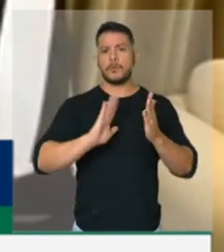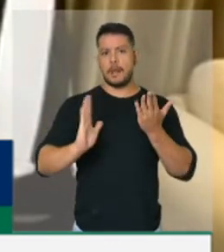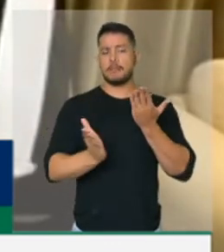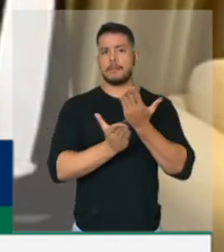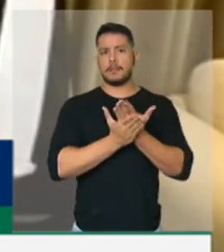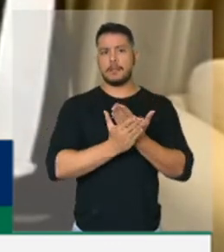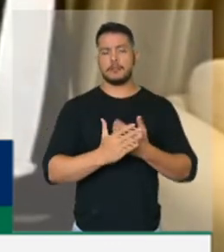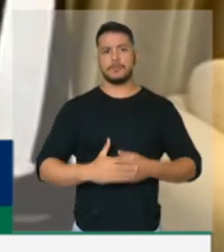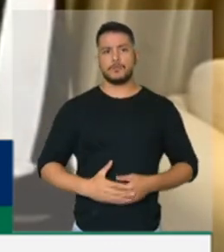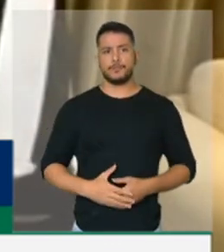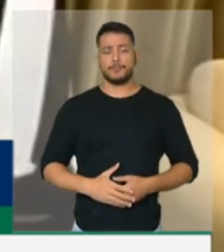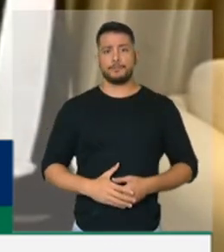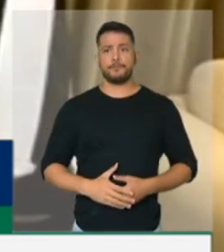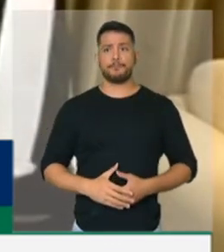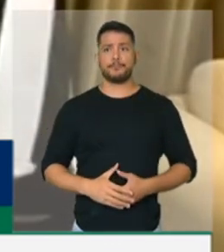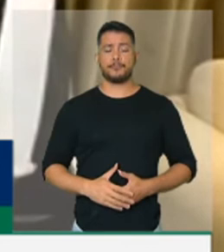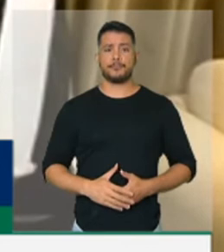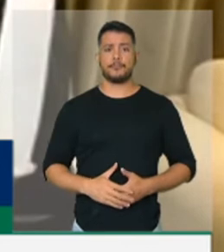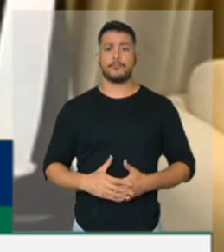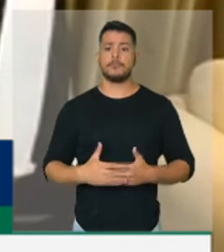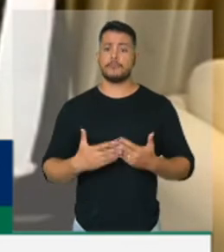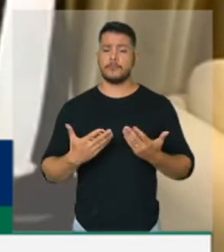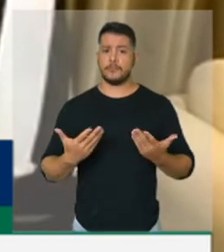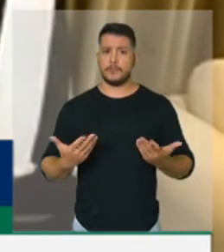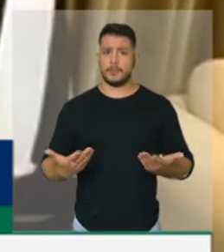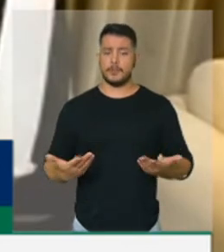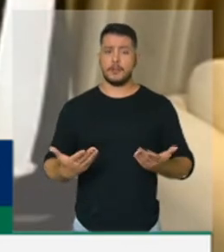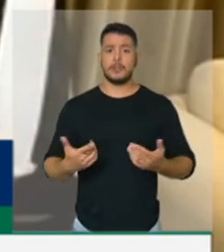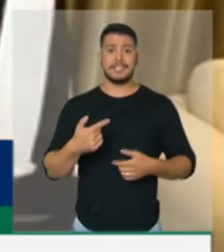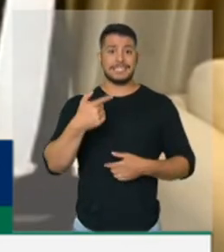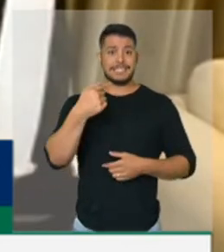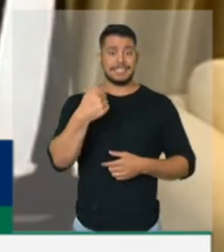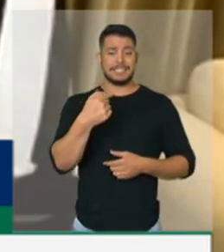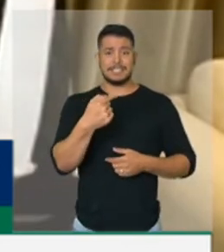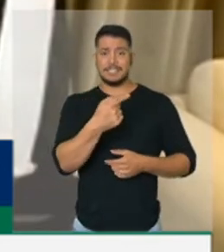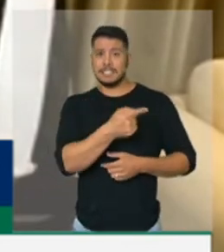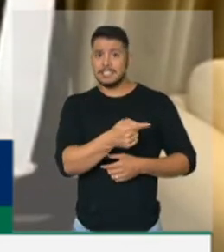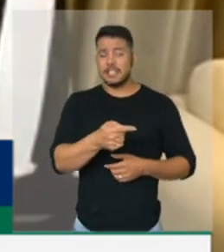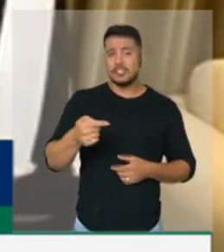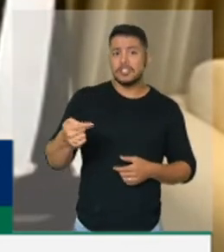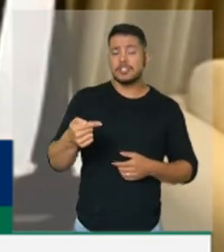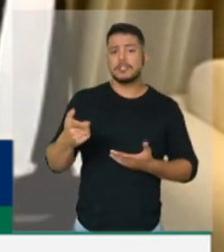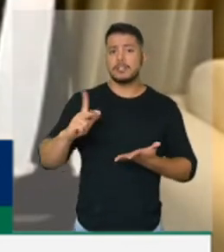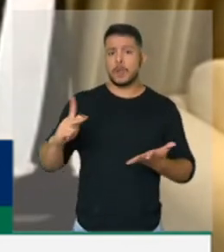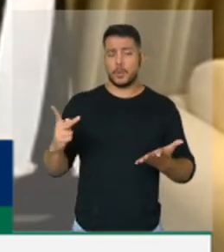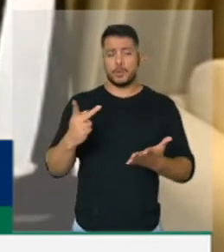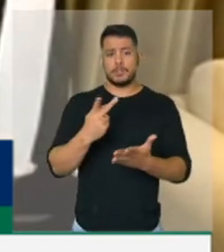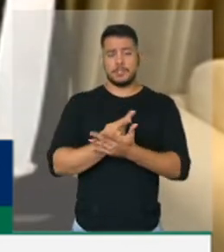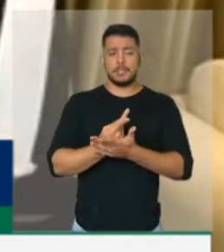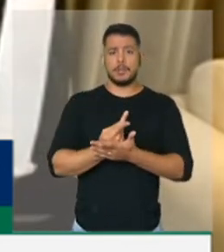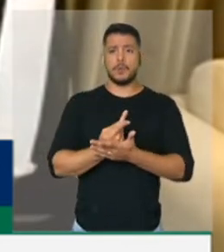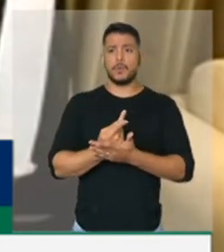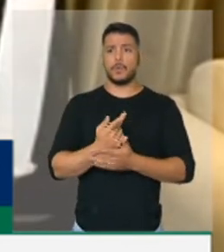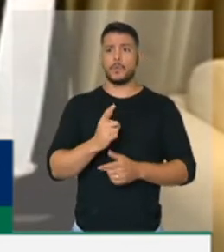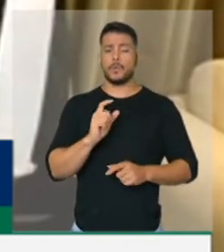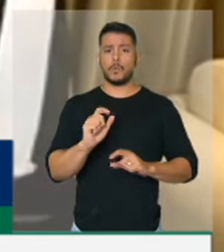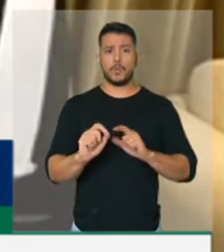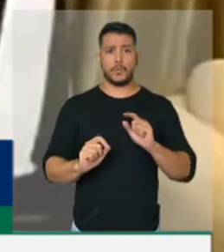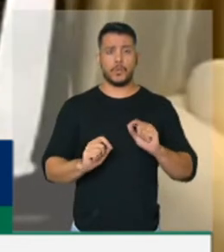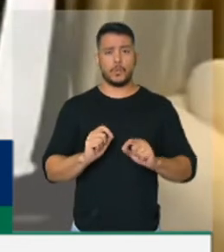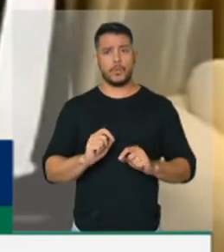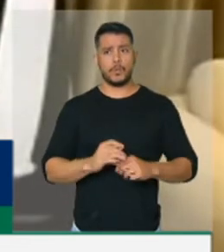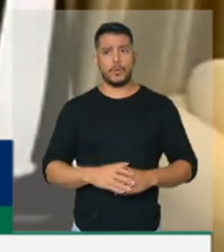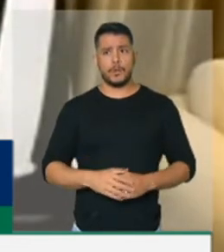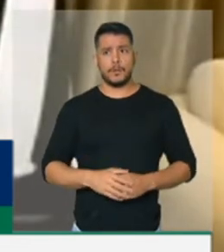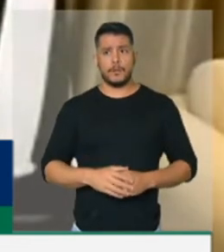SGM. Ressalto que nesse curto intervalo de 7 dias entre o momento em que fui designado relator da proposição e deixei de